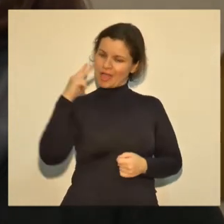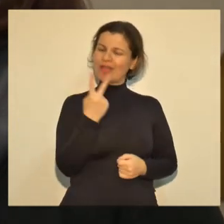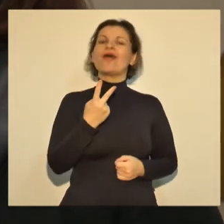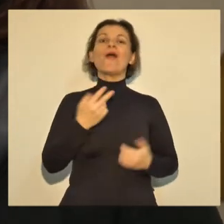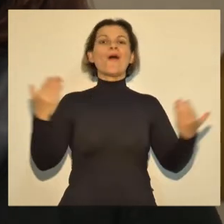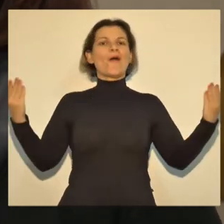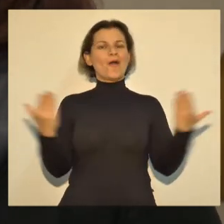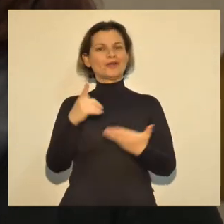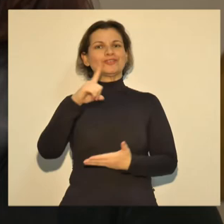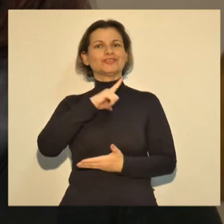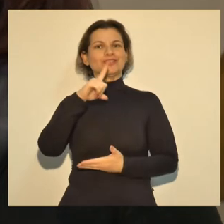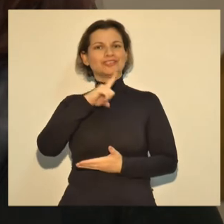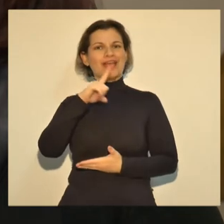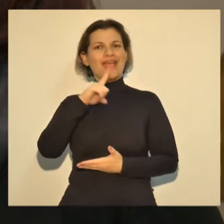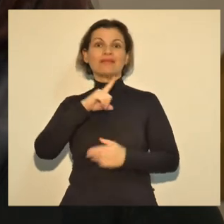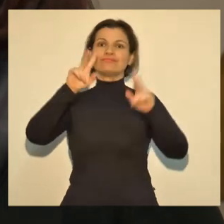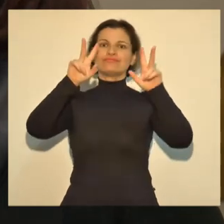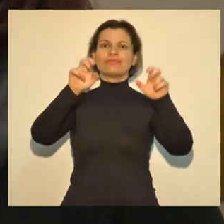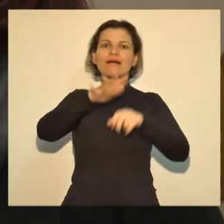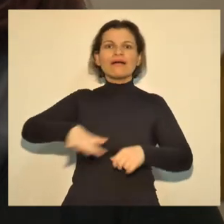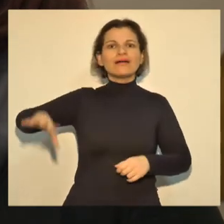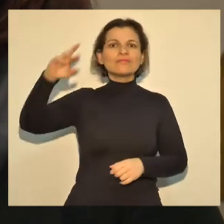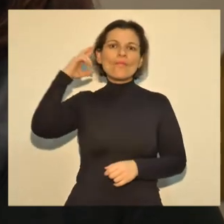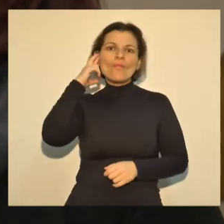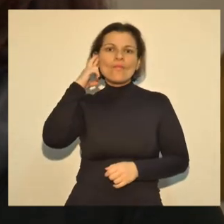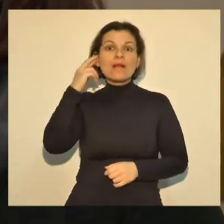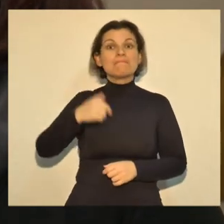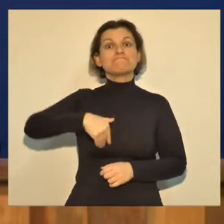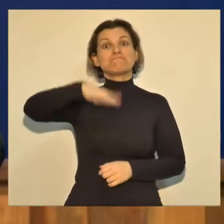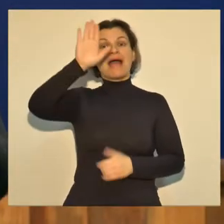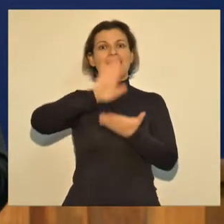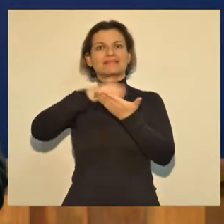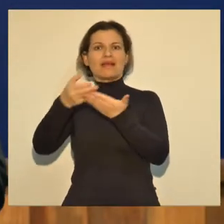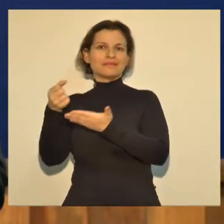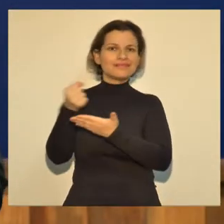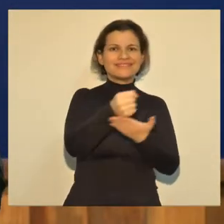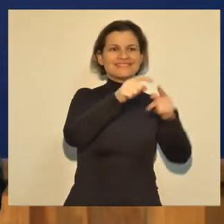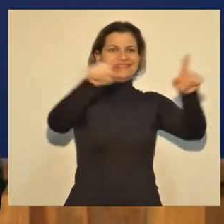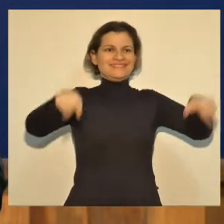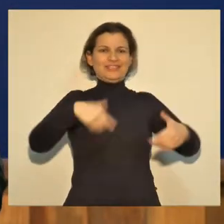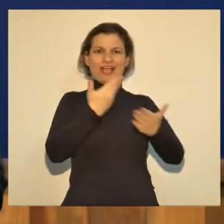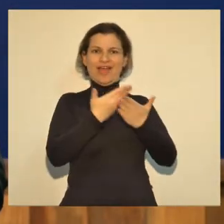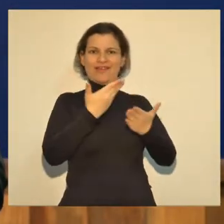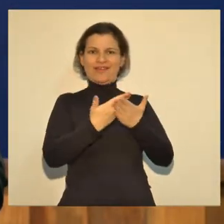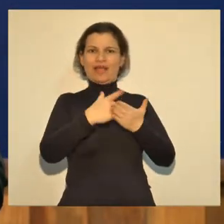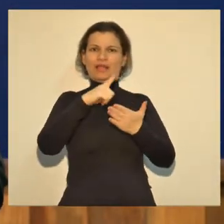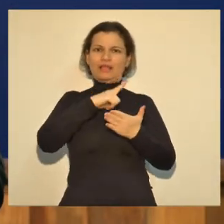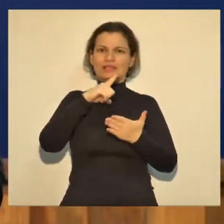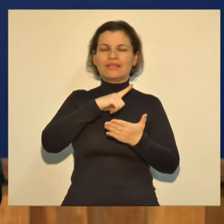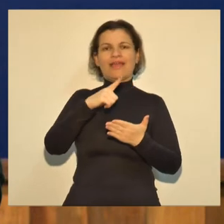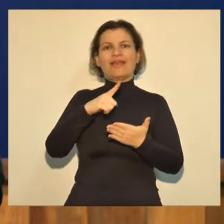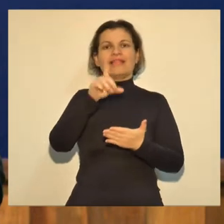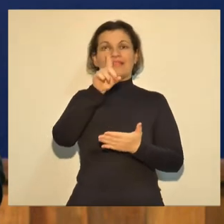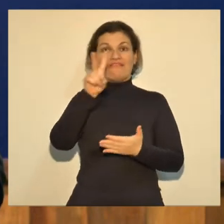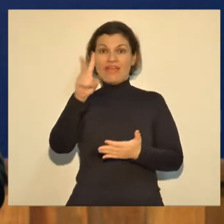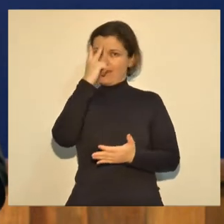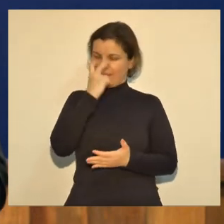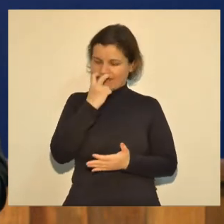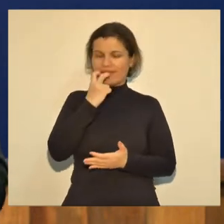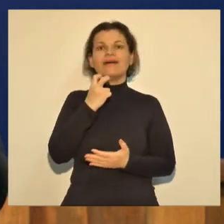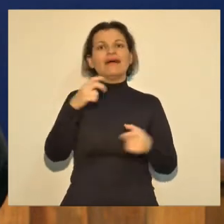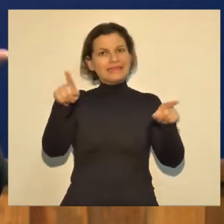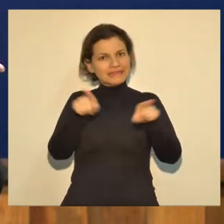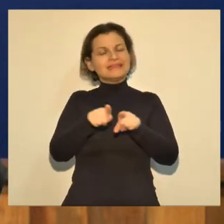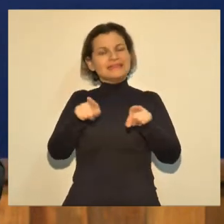reconhecer. Hoje nós temos, na questão da surdez, nós temos muito mais intérpretes dentro da sala de aula. Na questão do DV, da deficiência